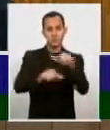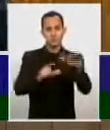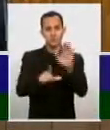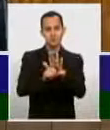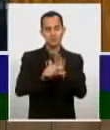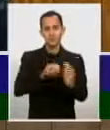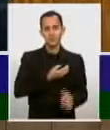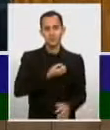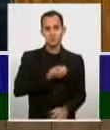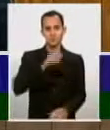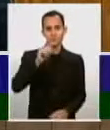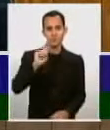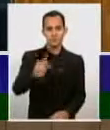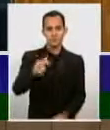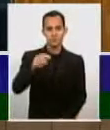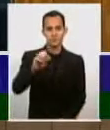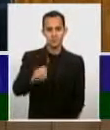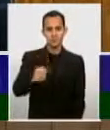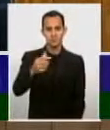leis número